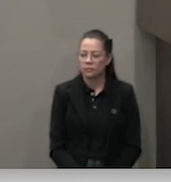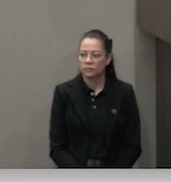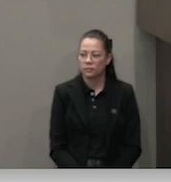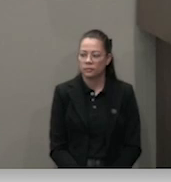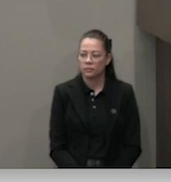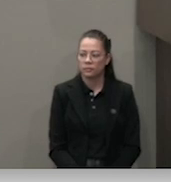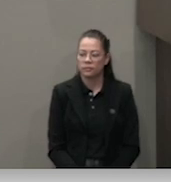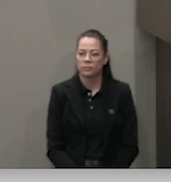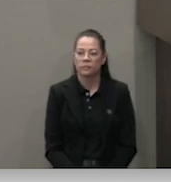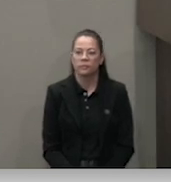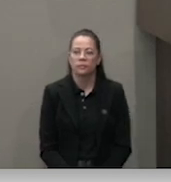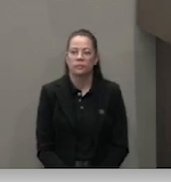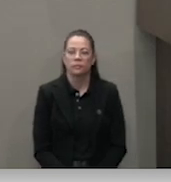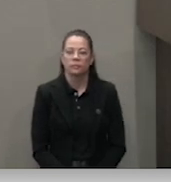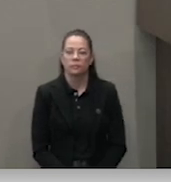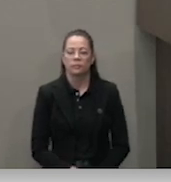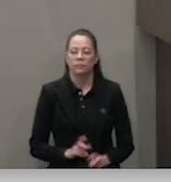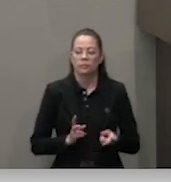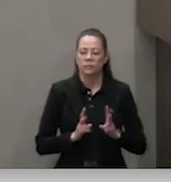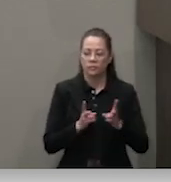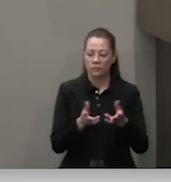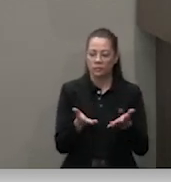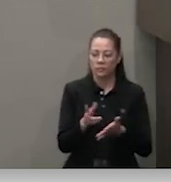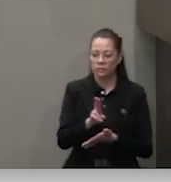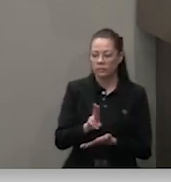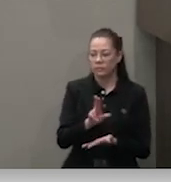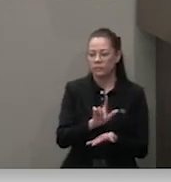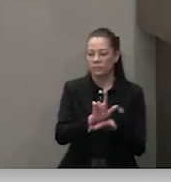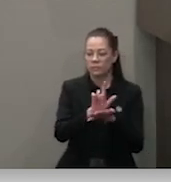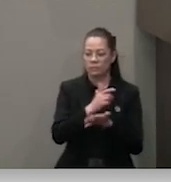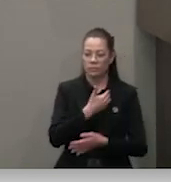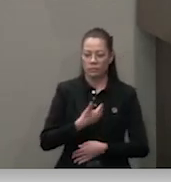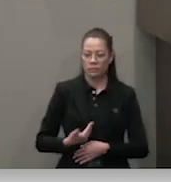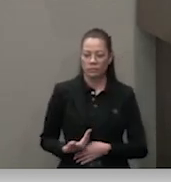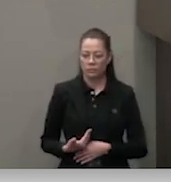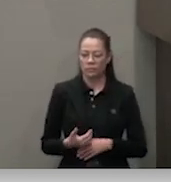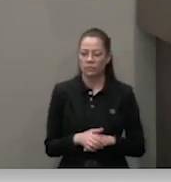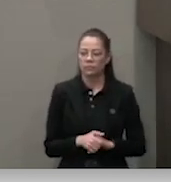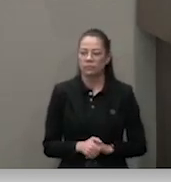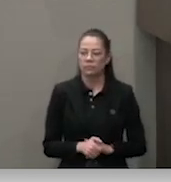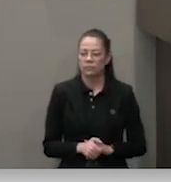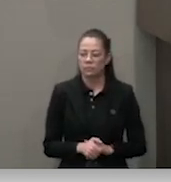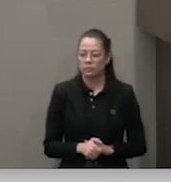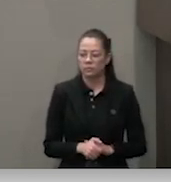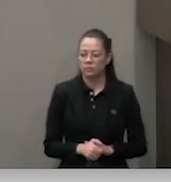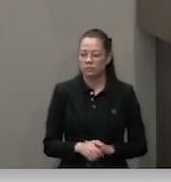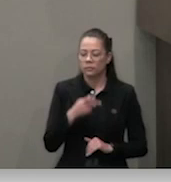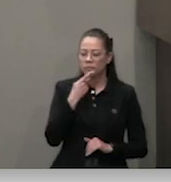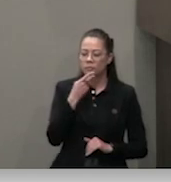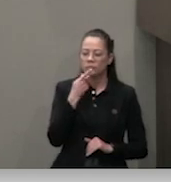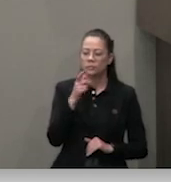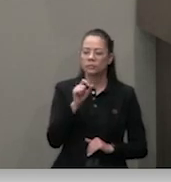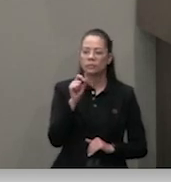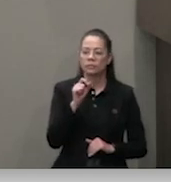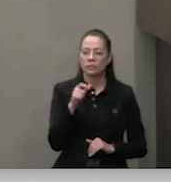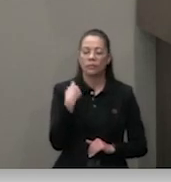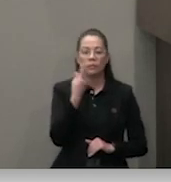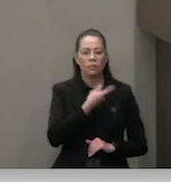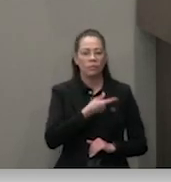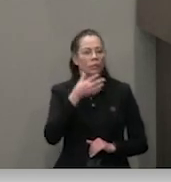governo Presidente utilizo agora esse espaço como líder de governo primeiramente para falar do evento qual